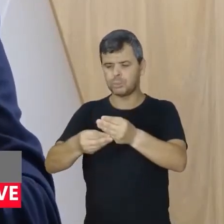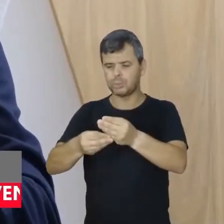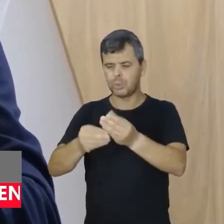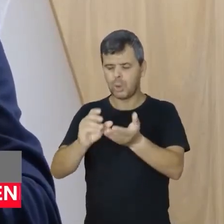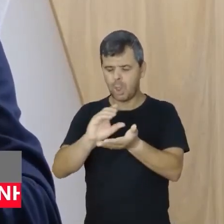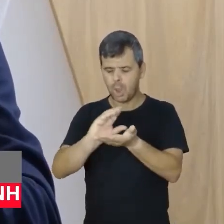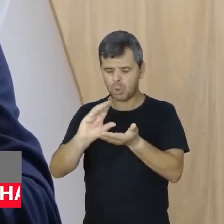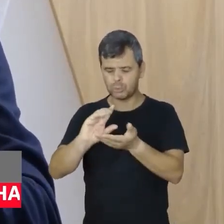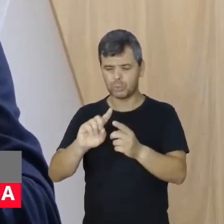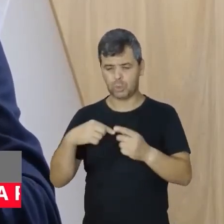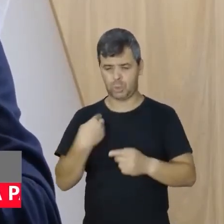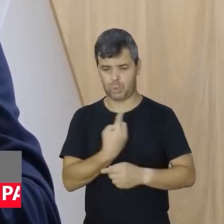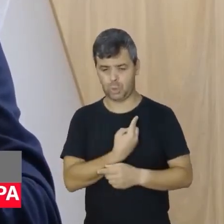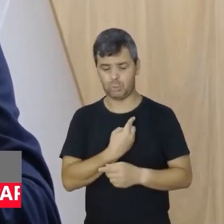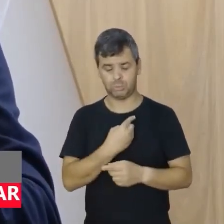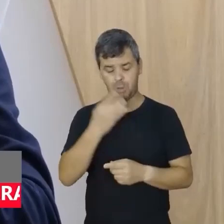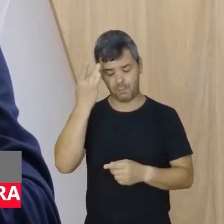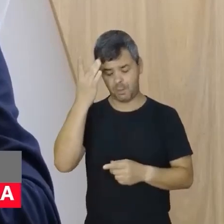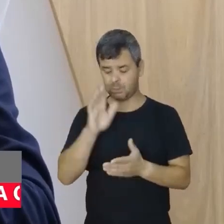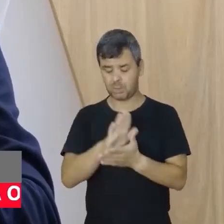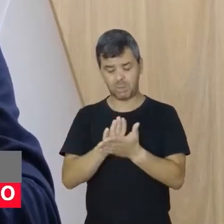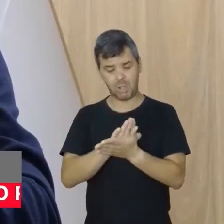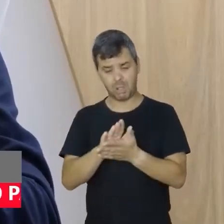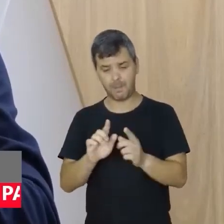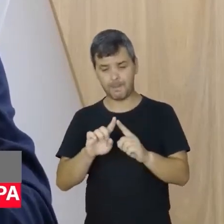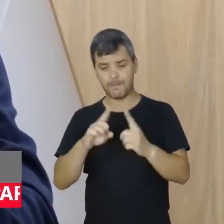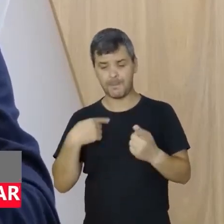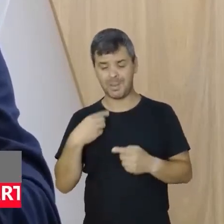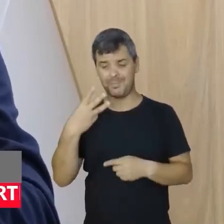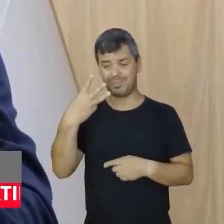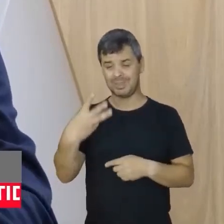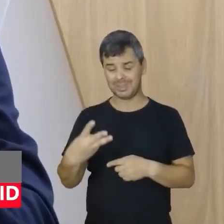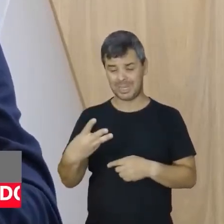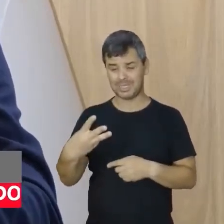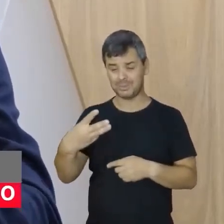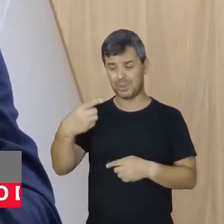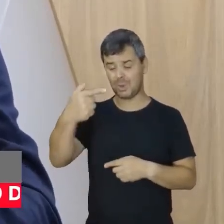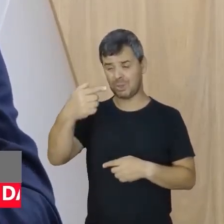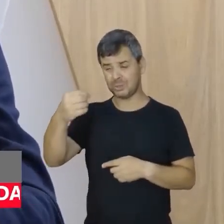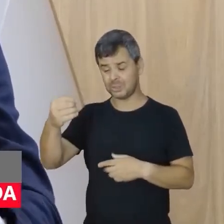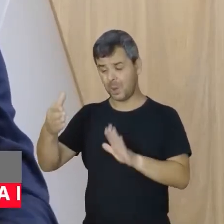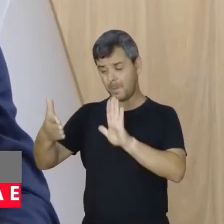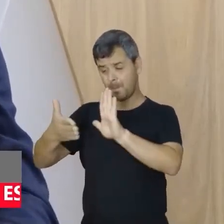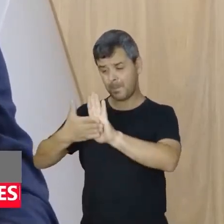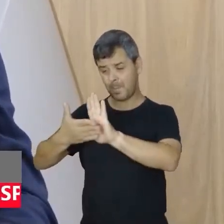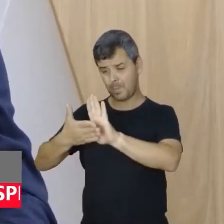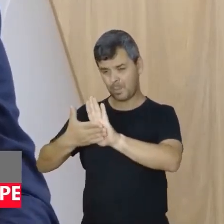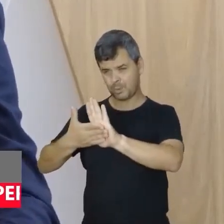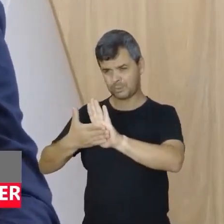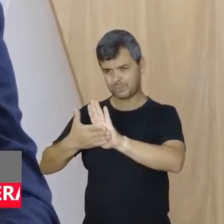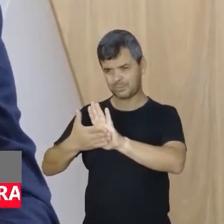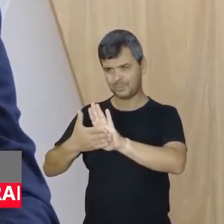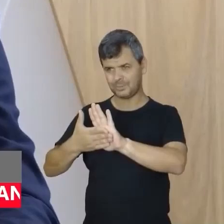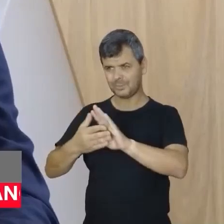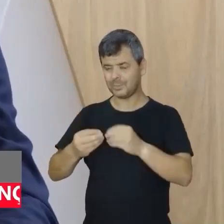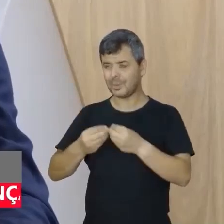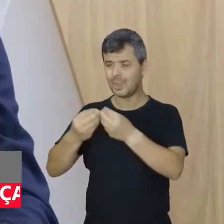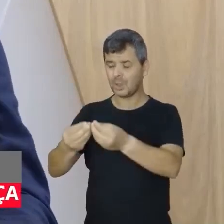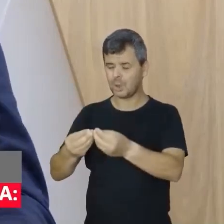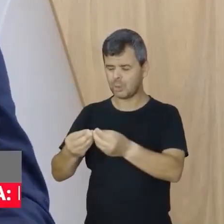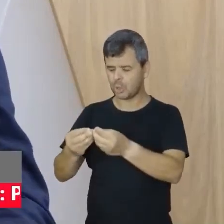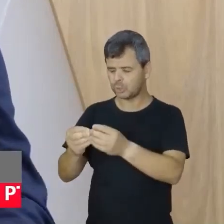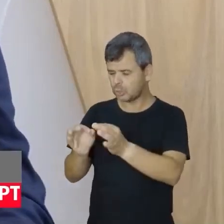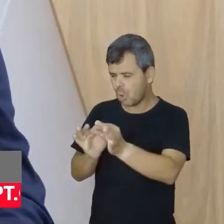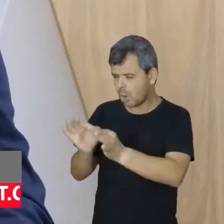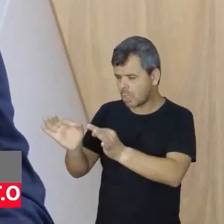fácil. Agora nós tivemos, como eu disse, 3.700 propostas ofertadas. Quando a gente operacionalizar